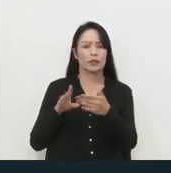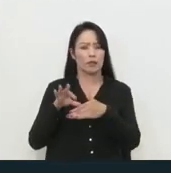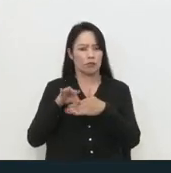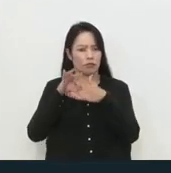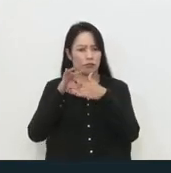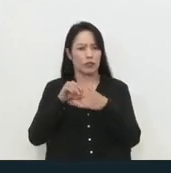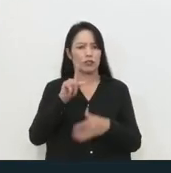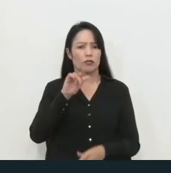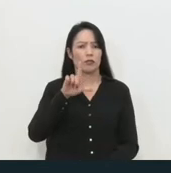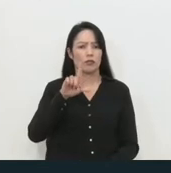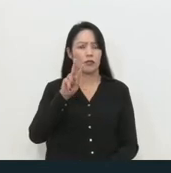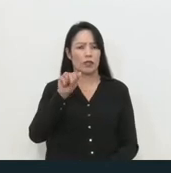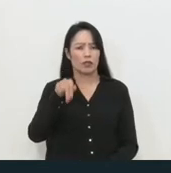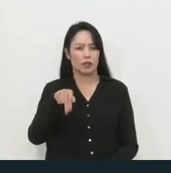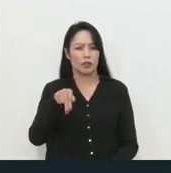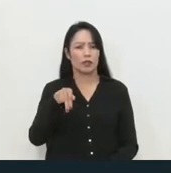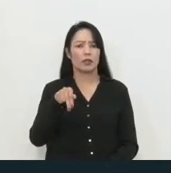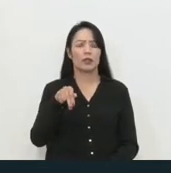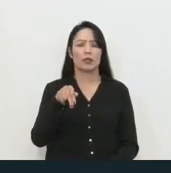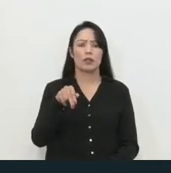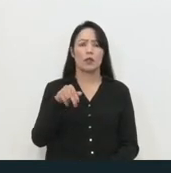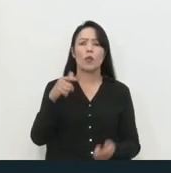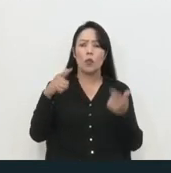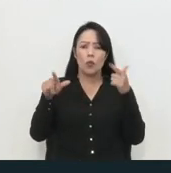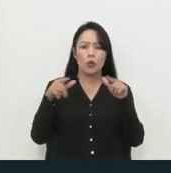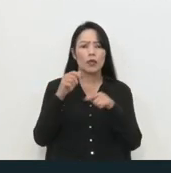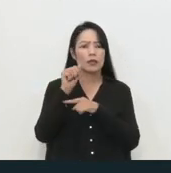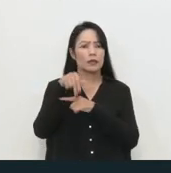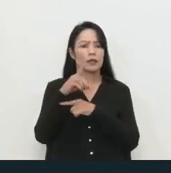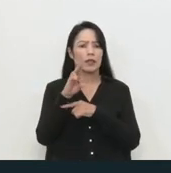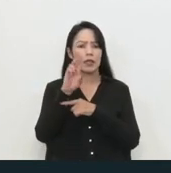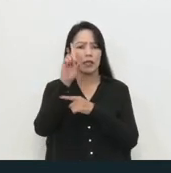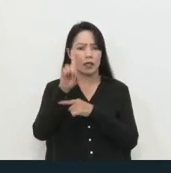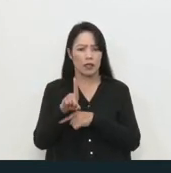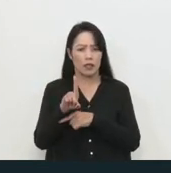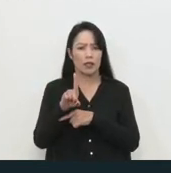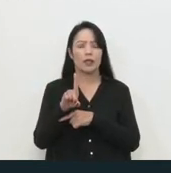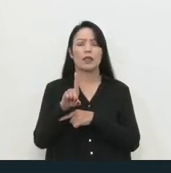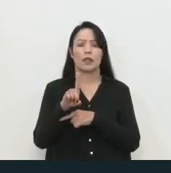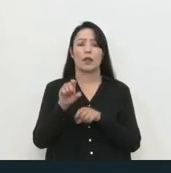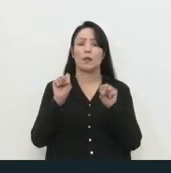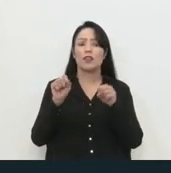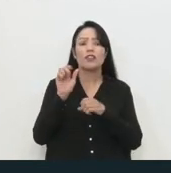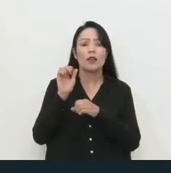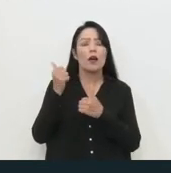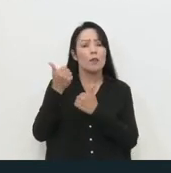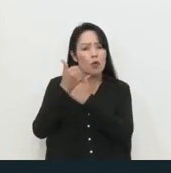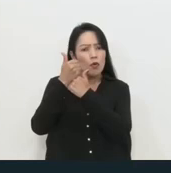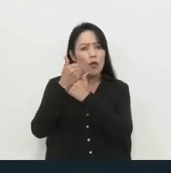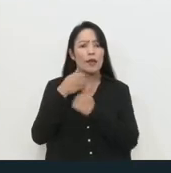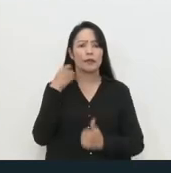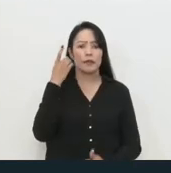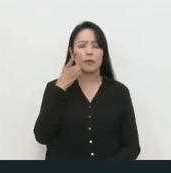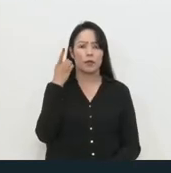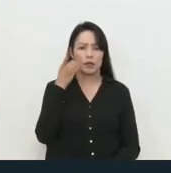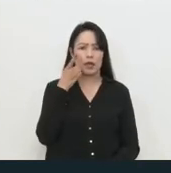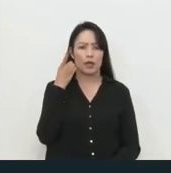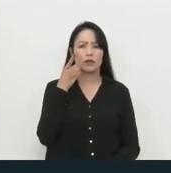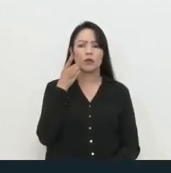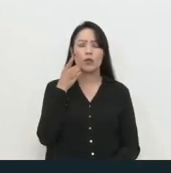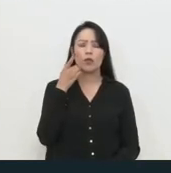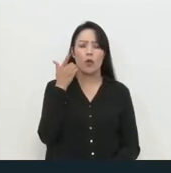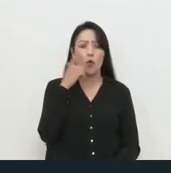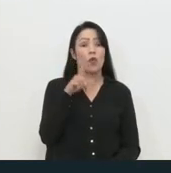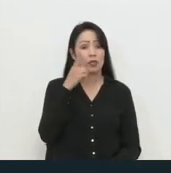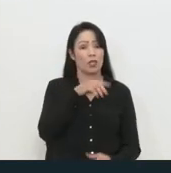os demais André Alves que apoiaram deputados também que foram eleito graças